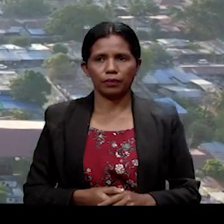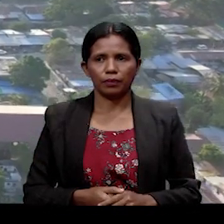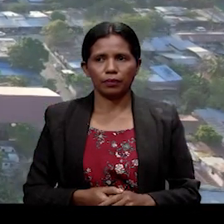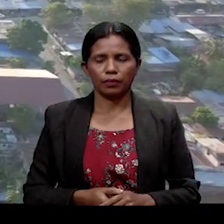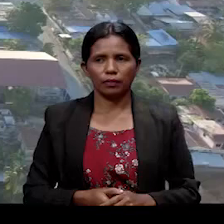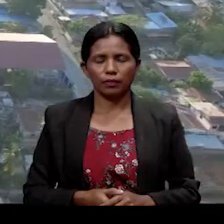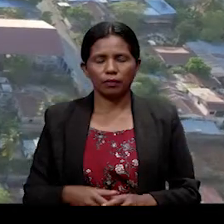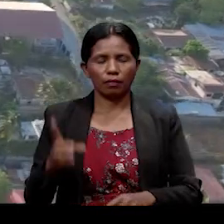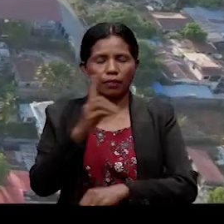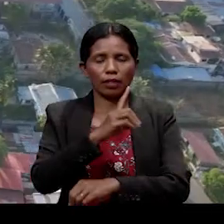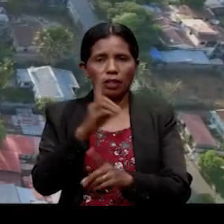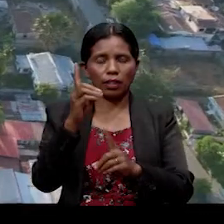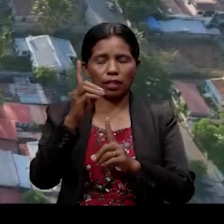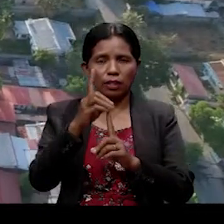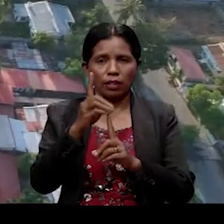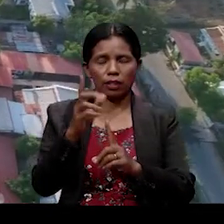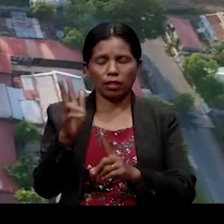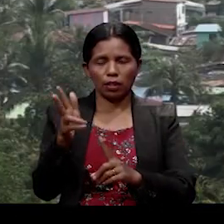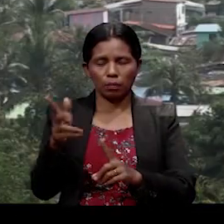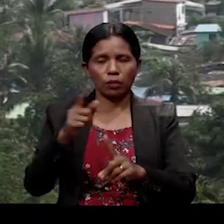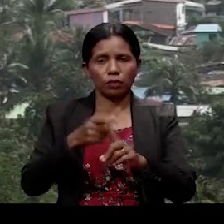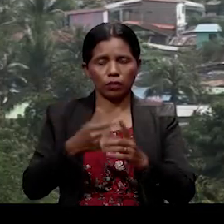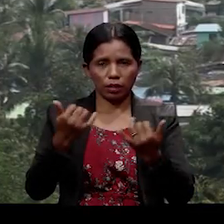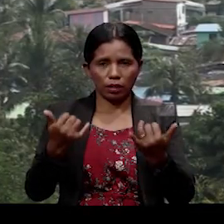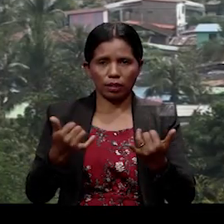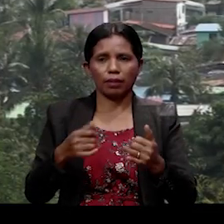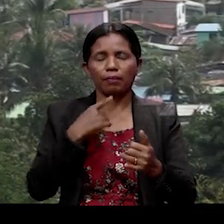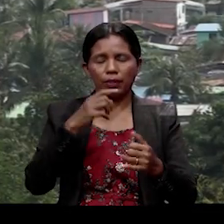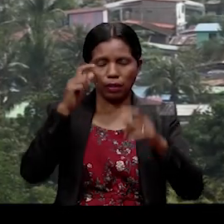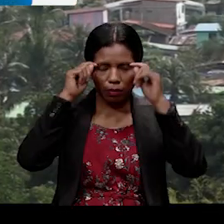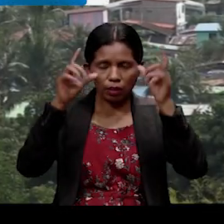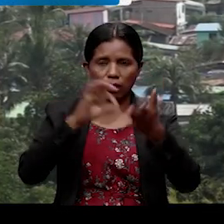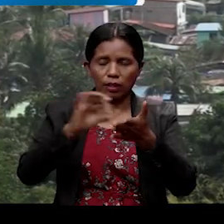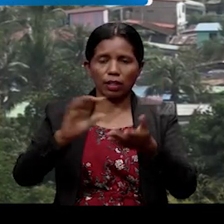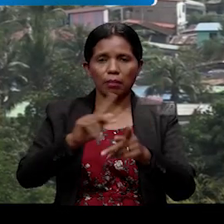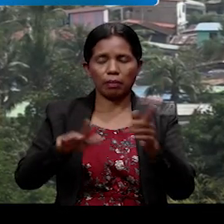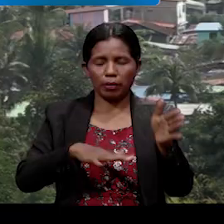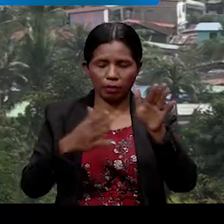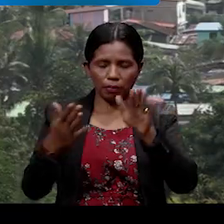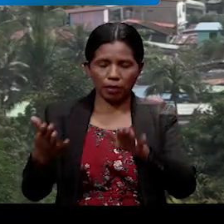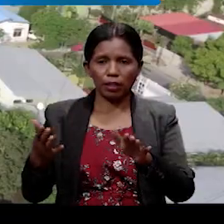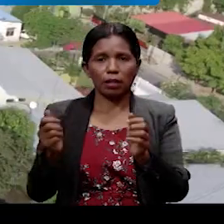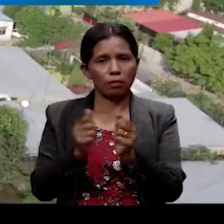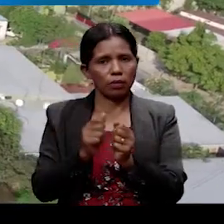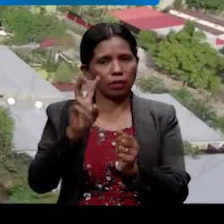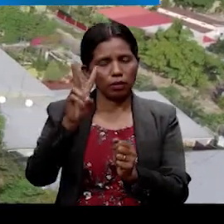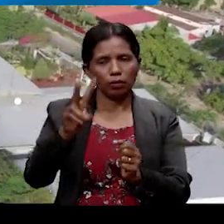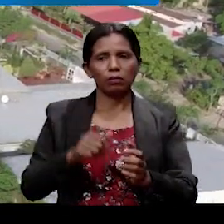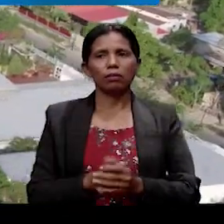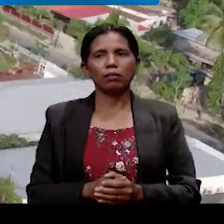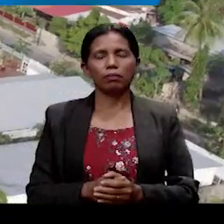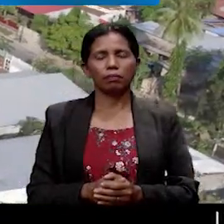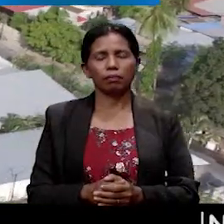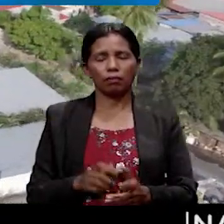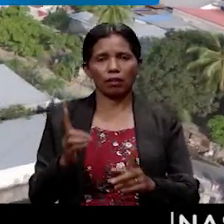E a loron tolo nulo fulang ne, Timor-Leste rejista tan caso óbito ba COVID-19 hamutuk na in rua. Nune e hahu si loron